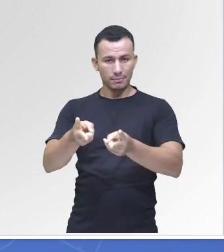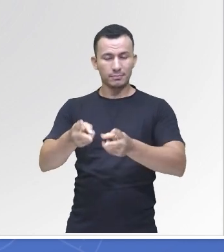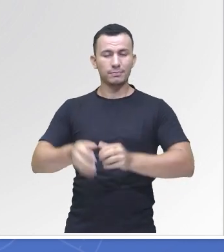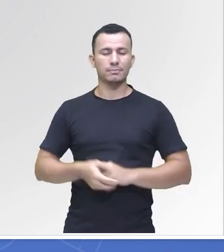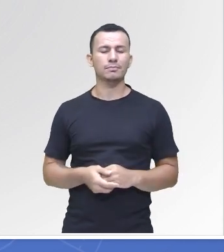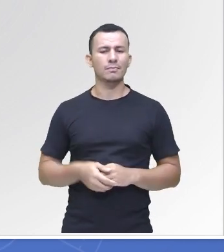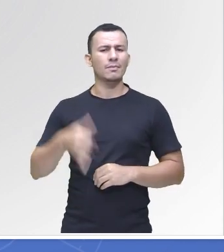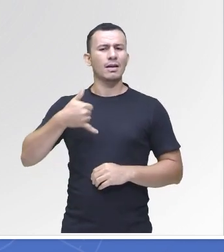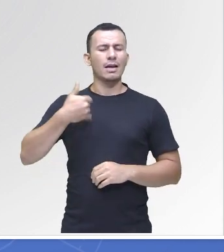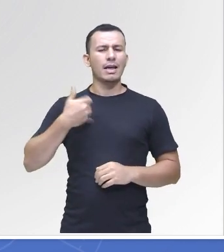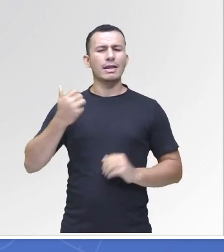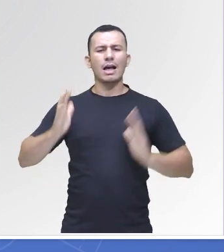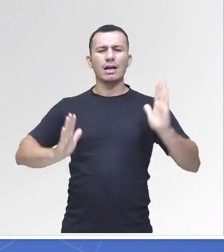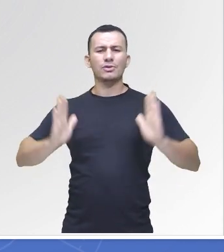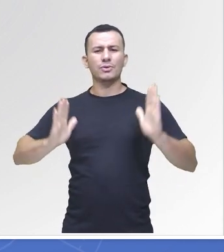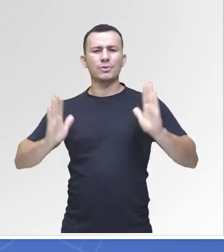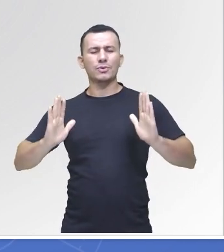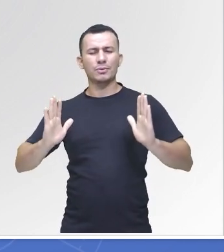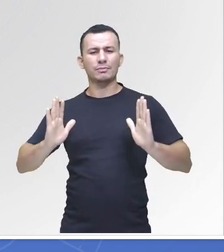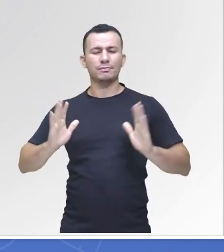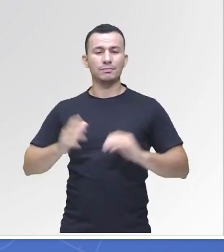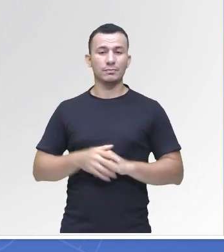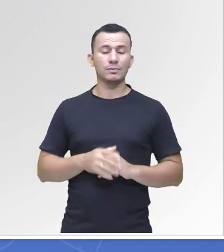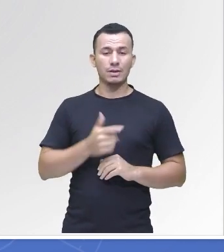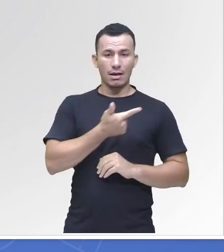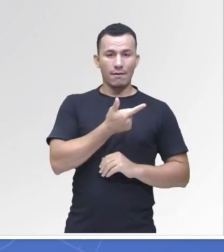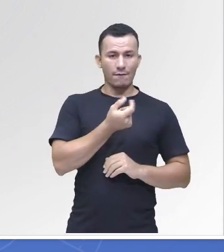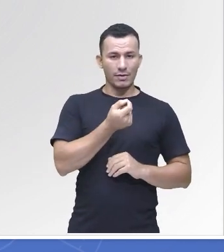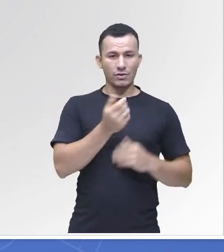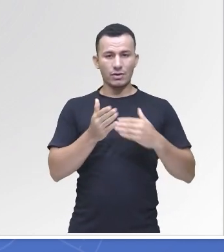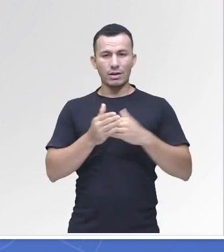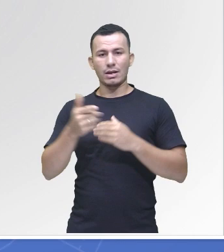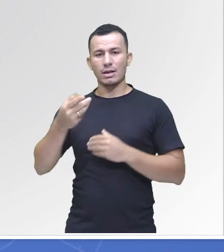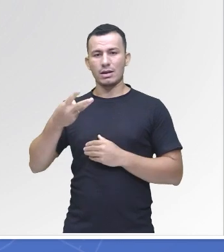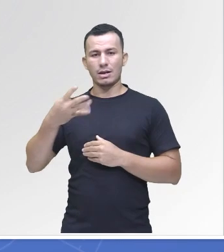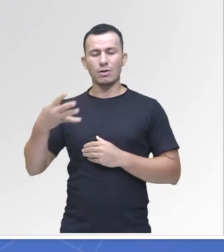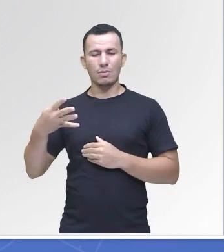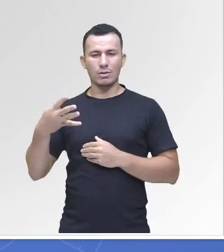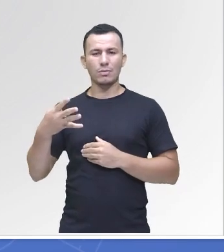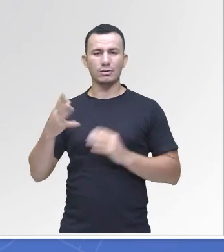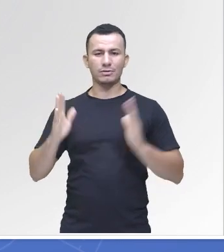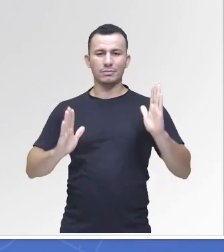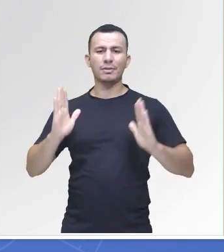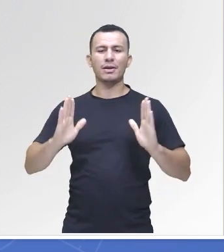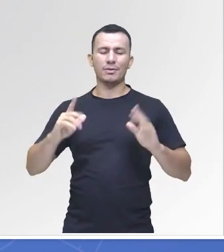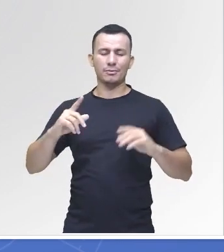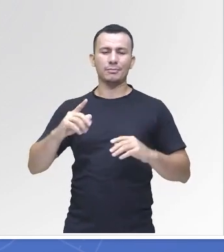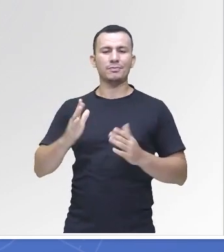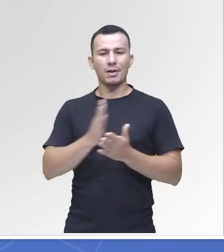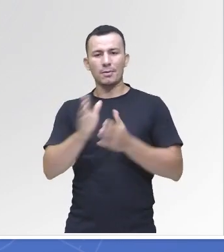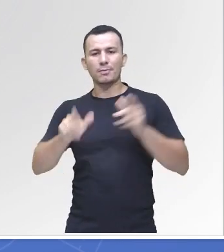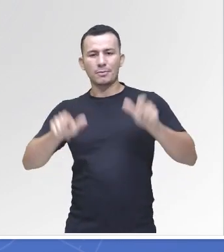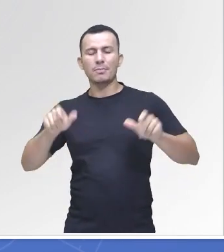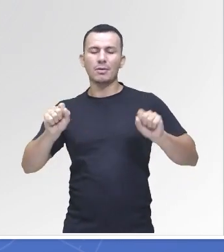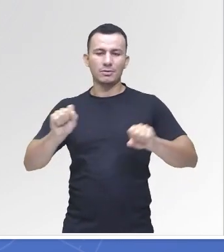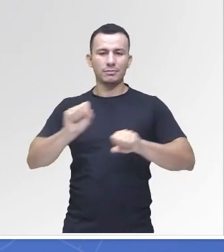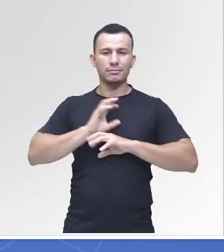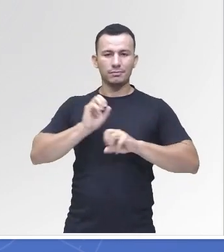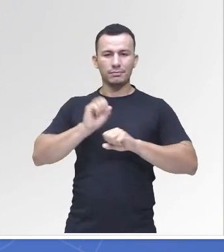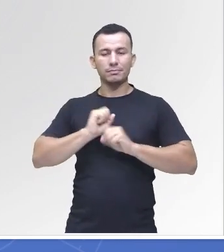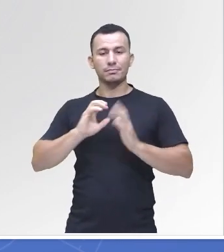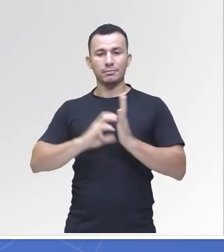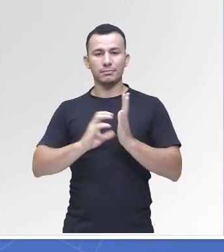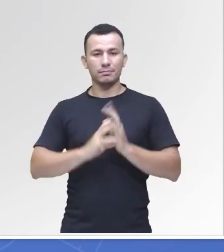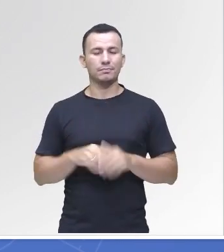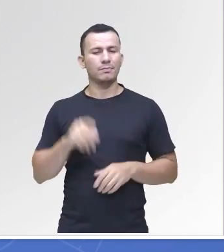a faixa etária mais acometida é de 20 a 34 anos. Então nós observamos aqui, né, alguns dados